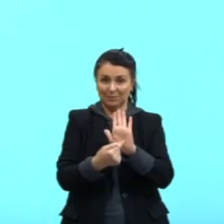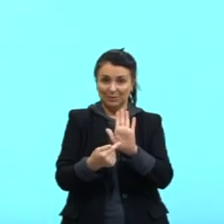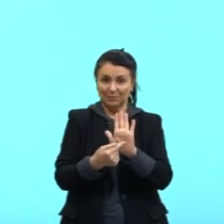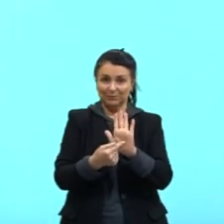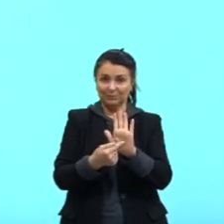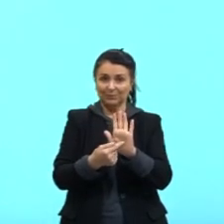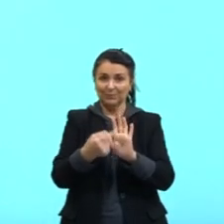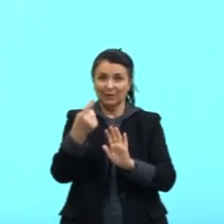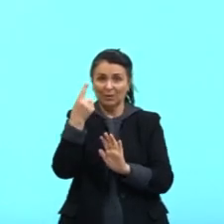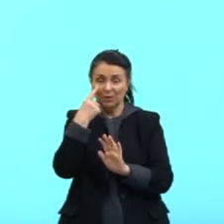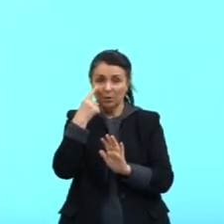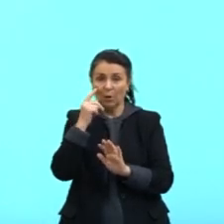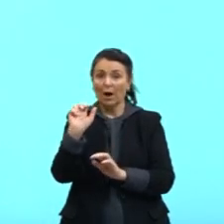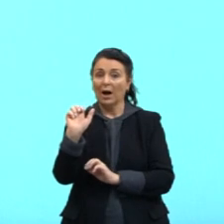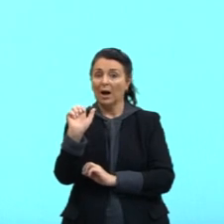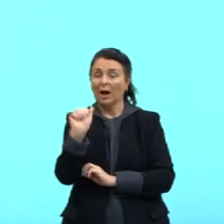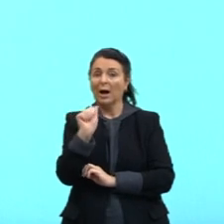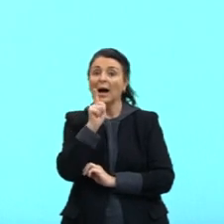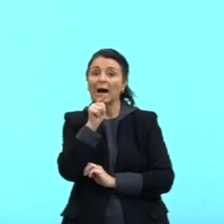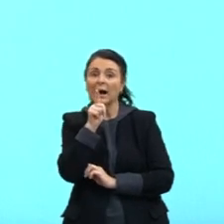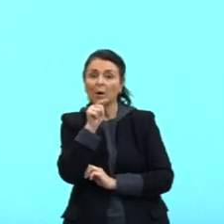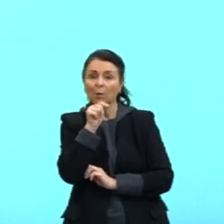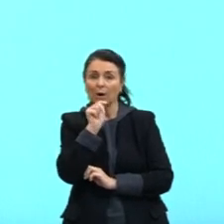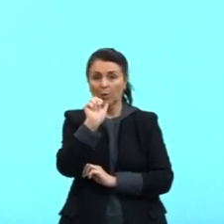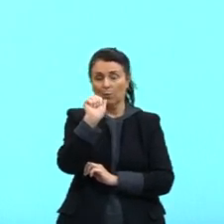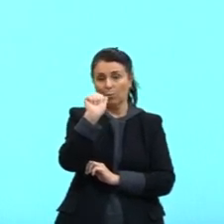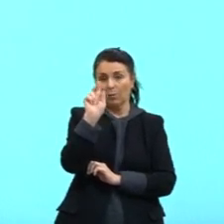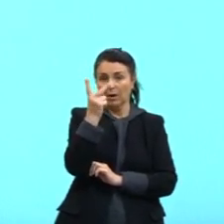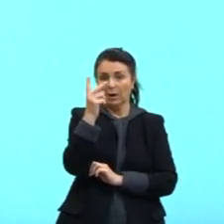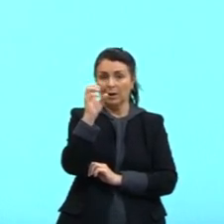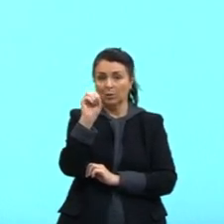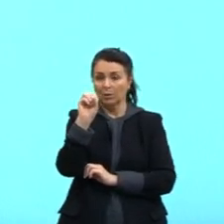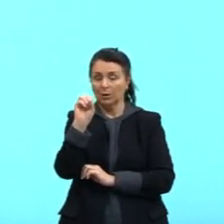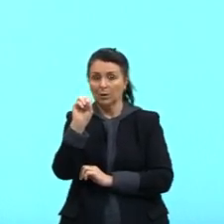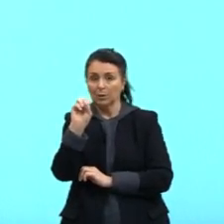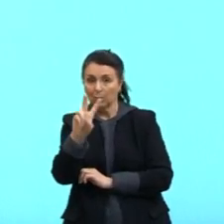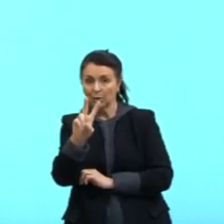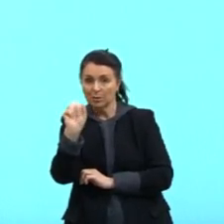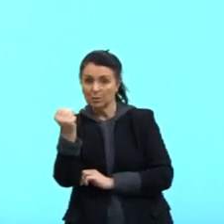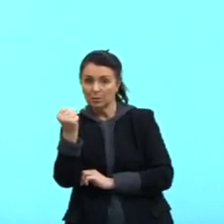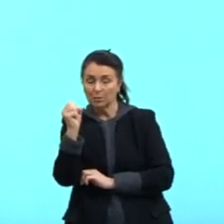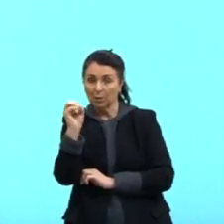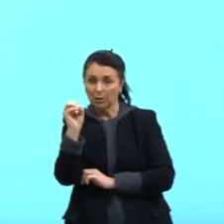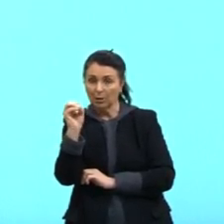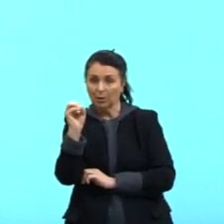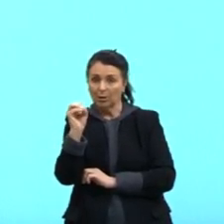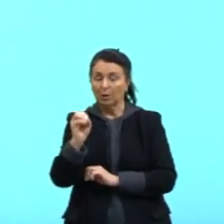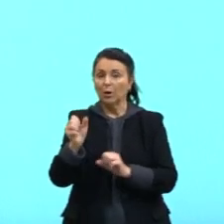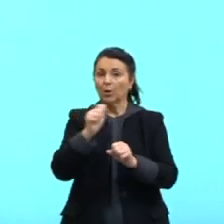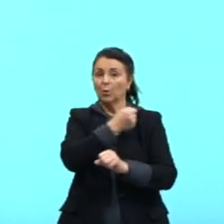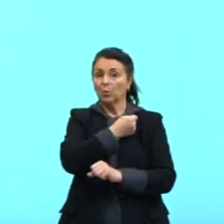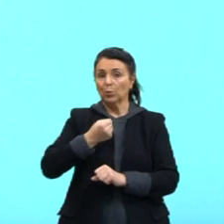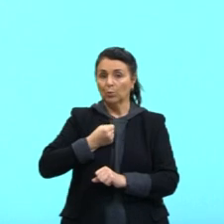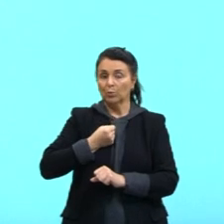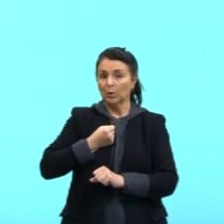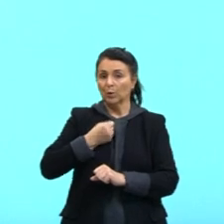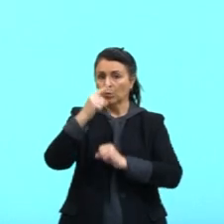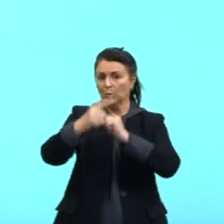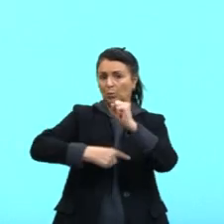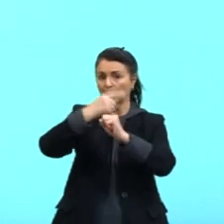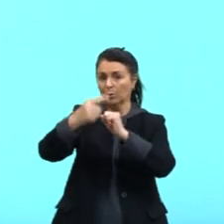famosa água na nossa com a doença ó como que ocorre essa ligação na água o nosso hidrogênio a gente sabe que o número atômico dele é